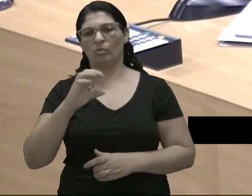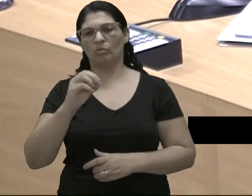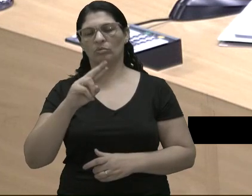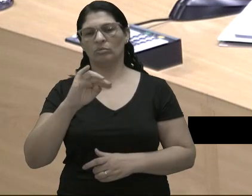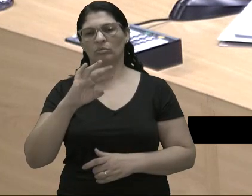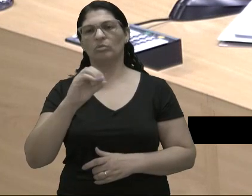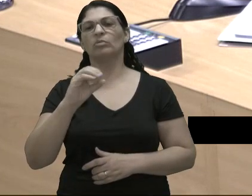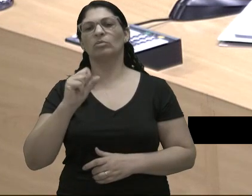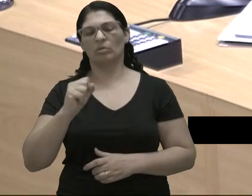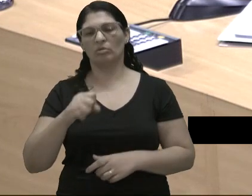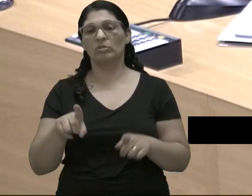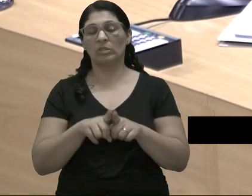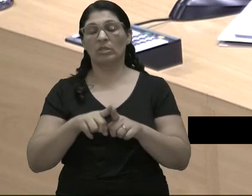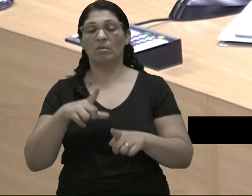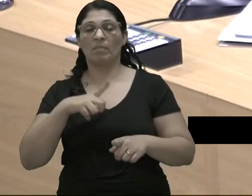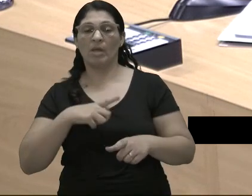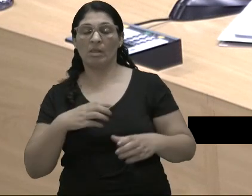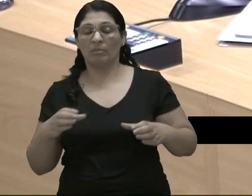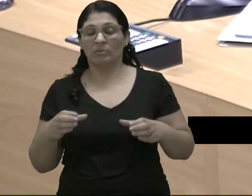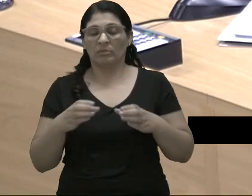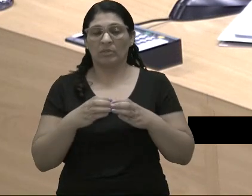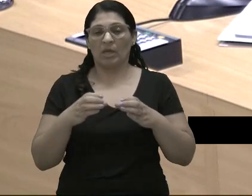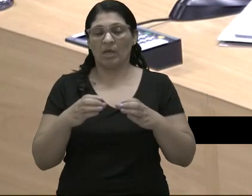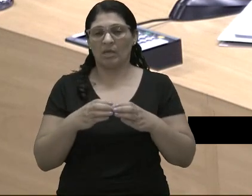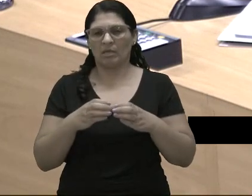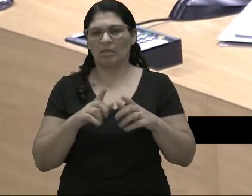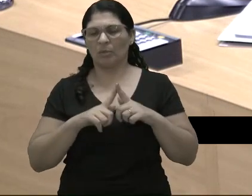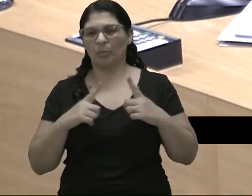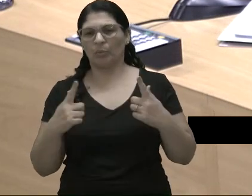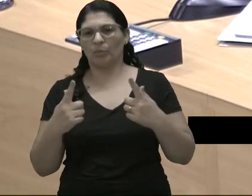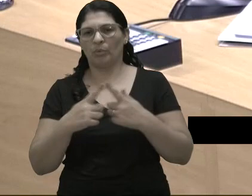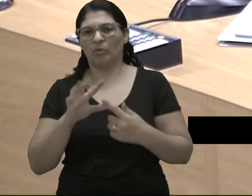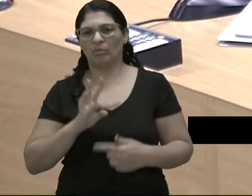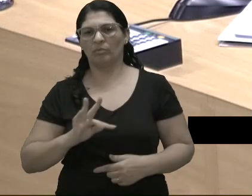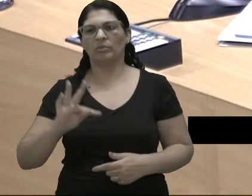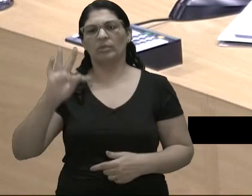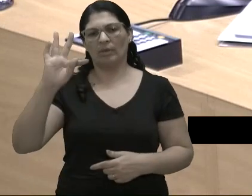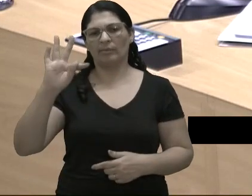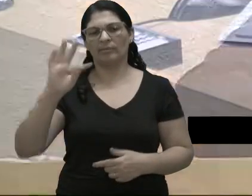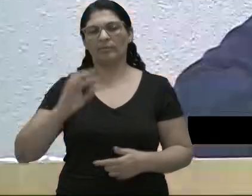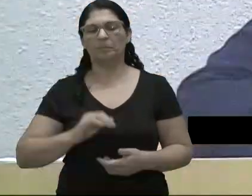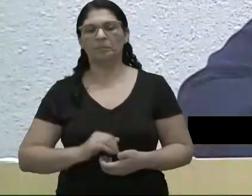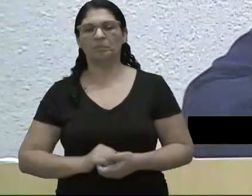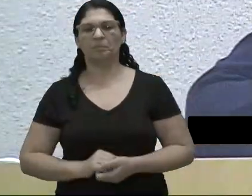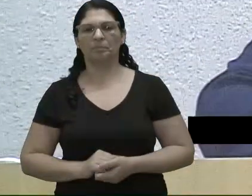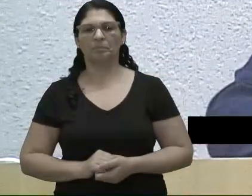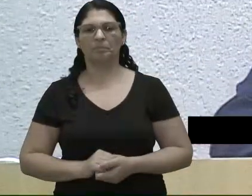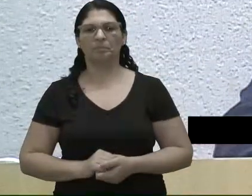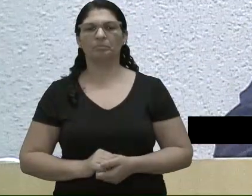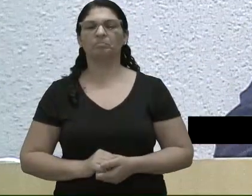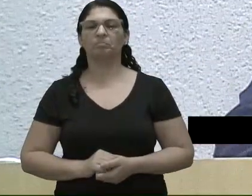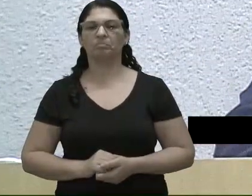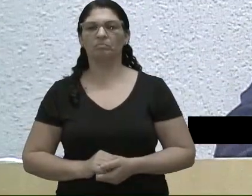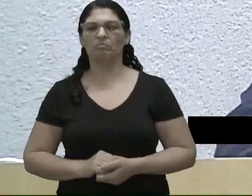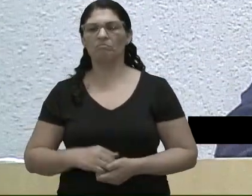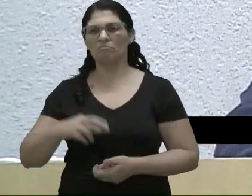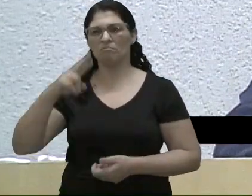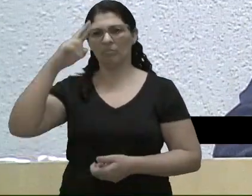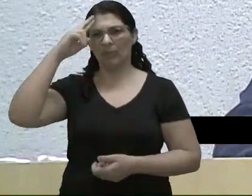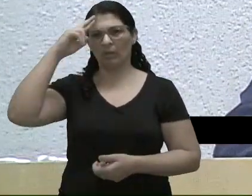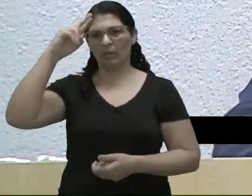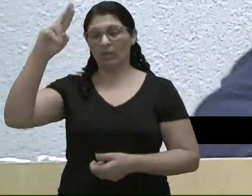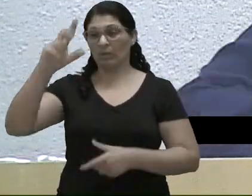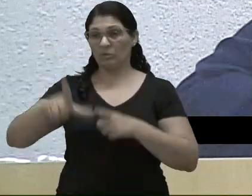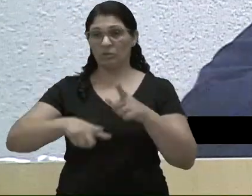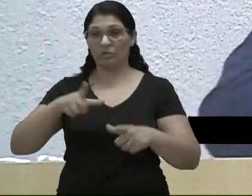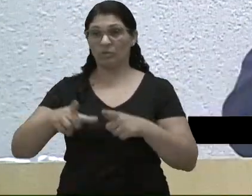equipe técnica em radiologia para execução desses exames. E no caso, o senhor só presta na unidade do